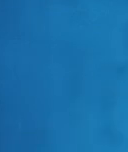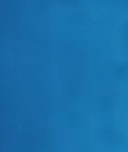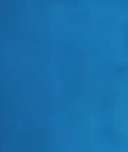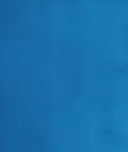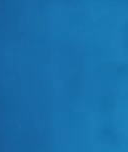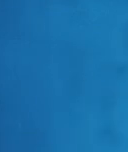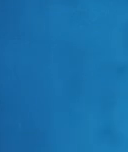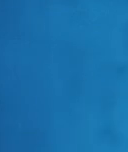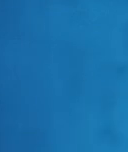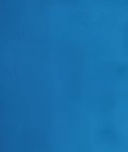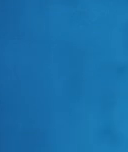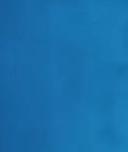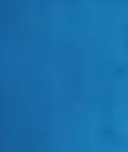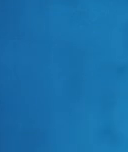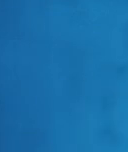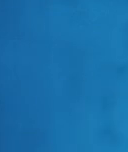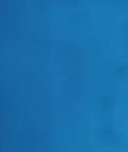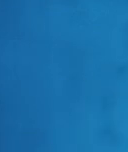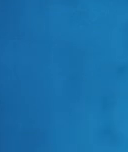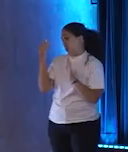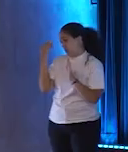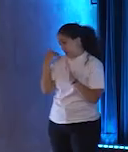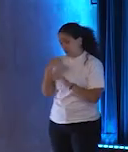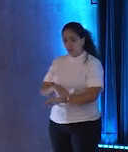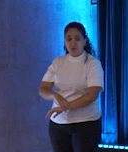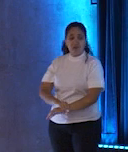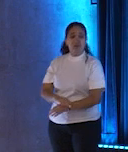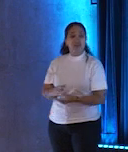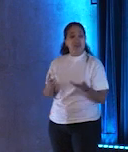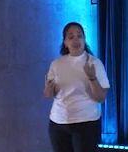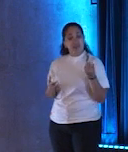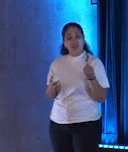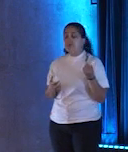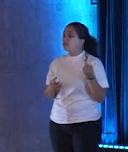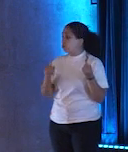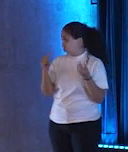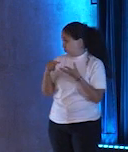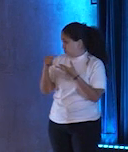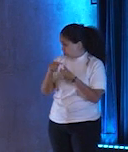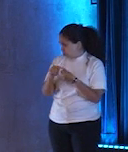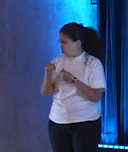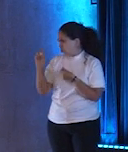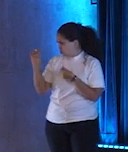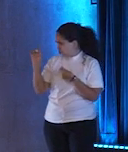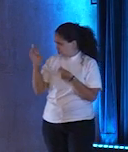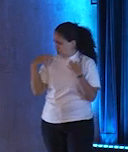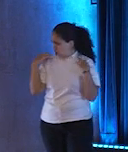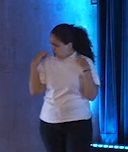como esse armário produzido no século passado. Eles, contudo, não guardavam